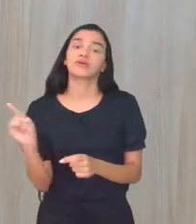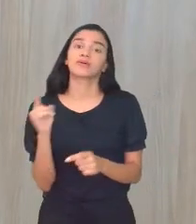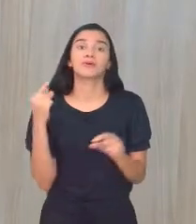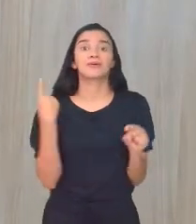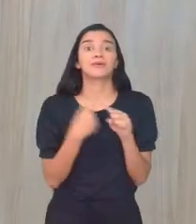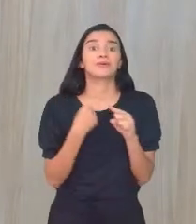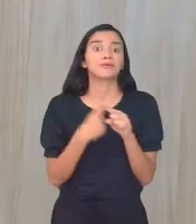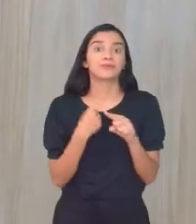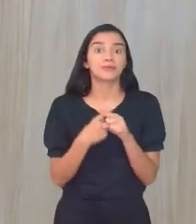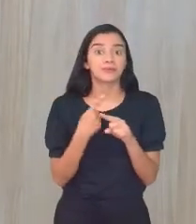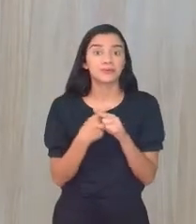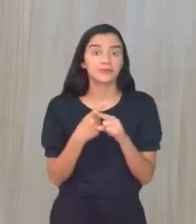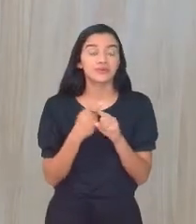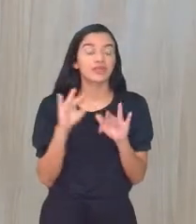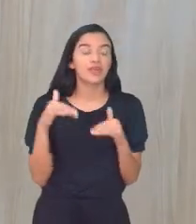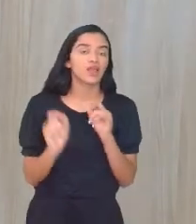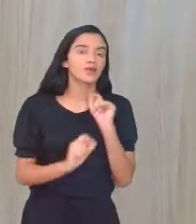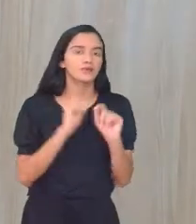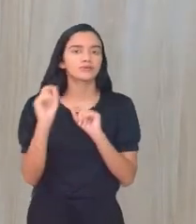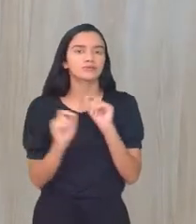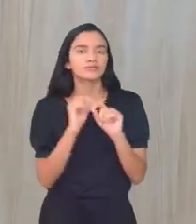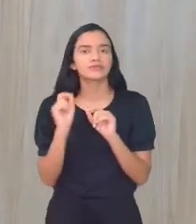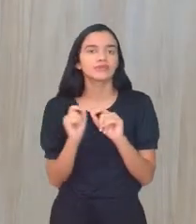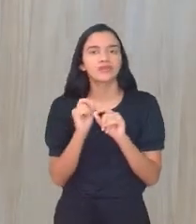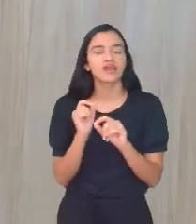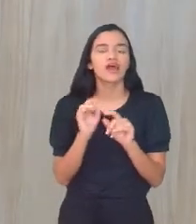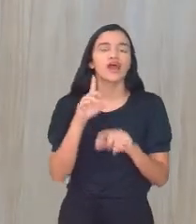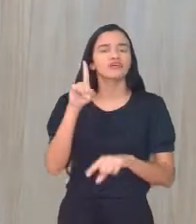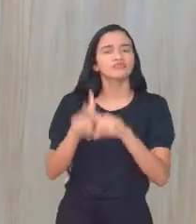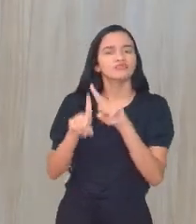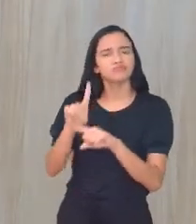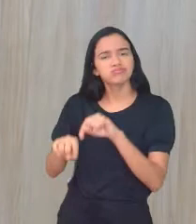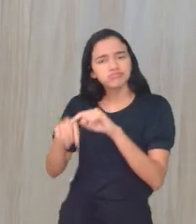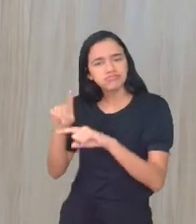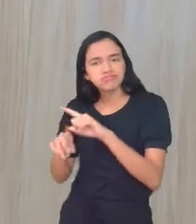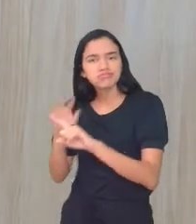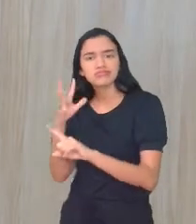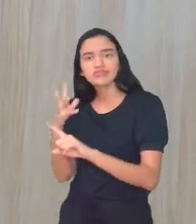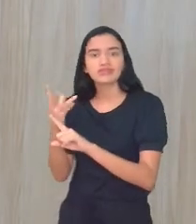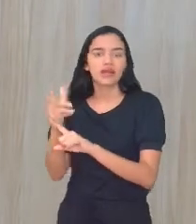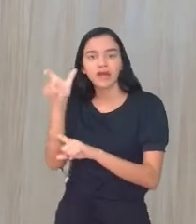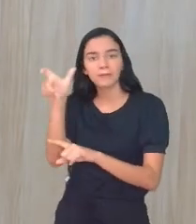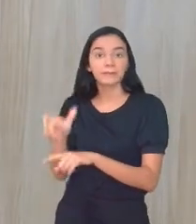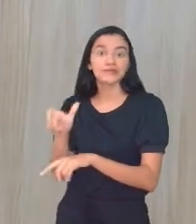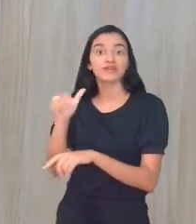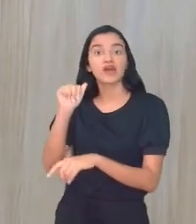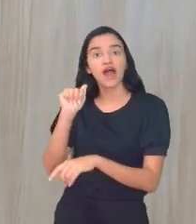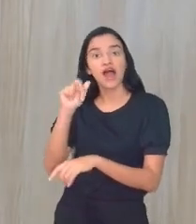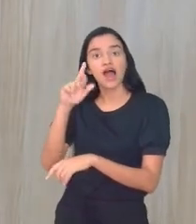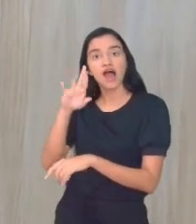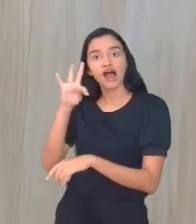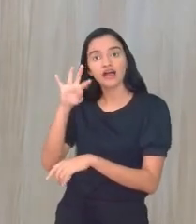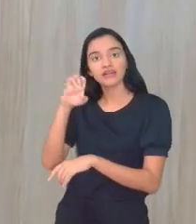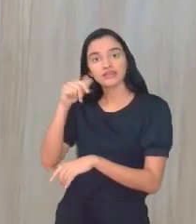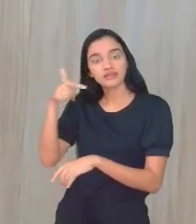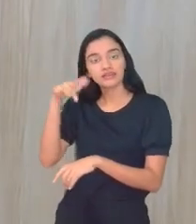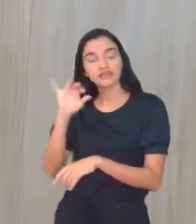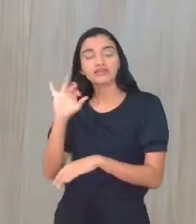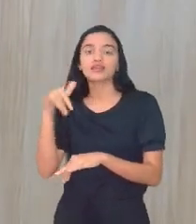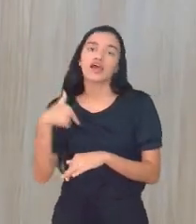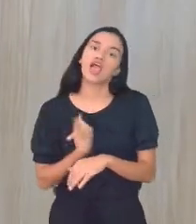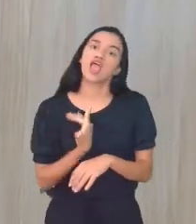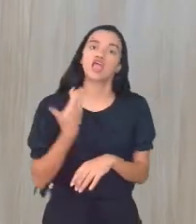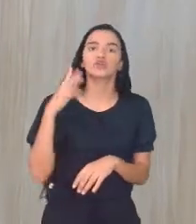porque aí é o quê? Artesanato. O artesanato, por exemplo, digamos que eu sou